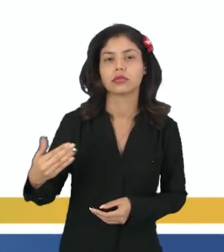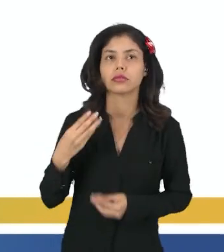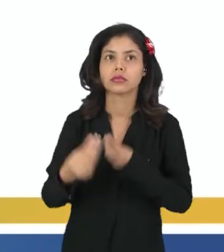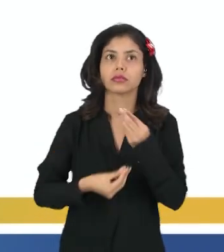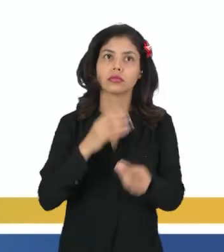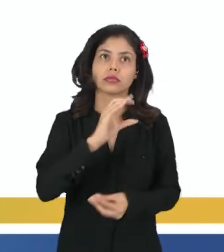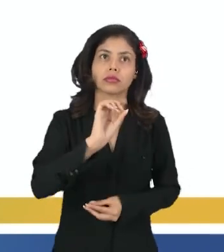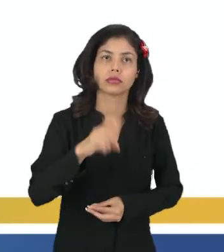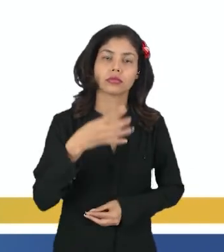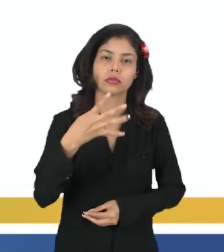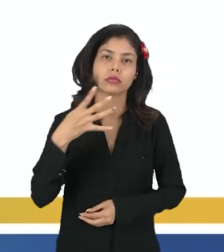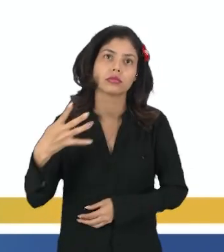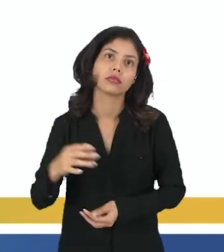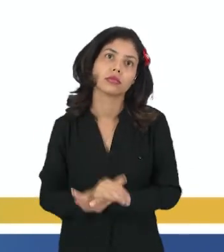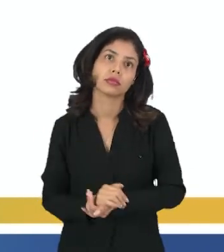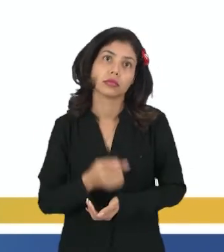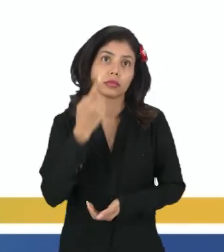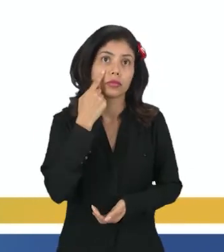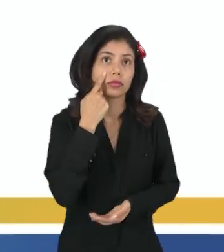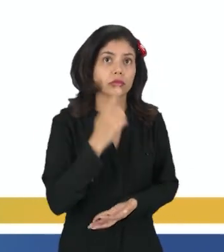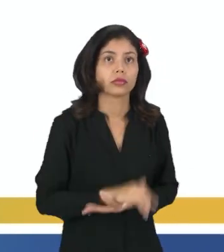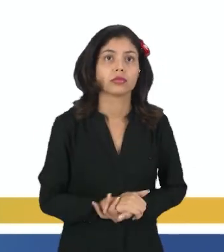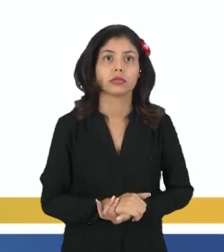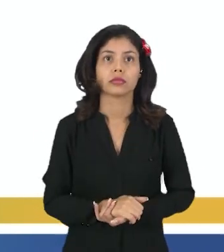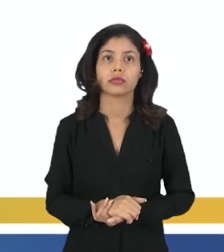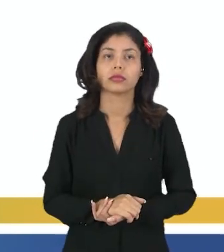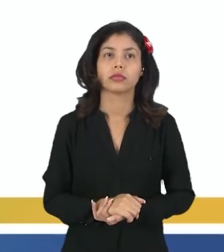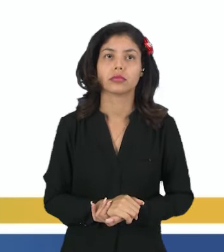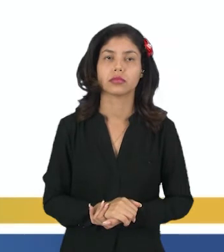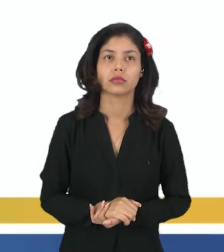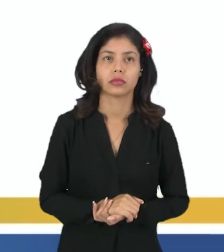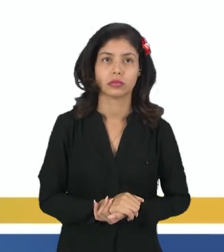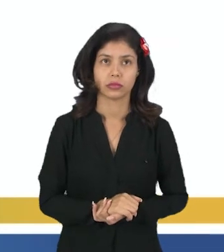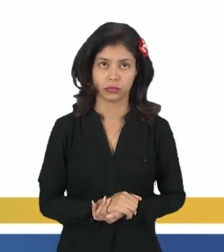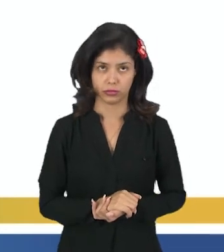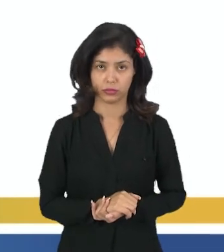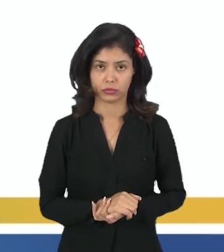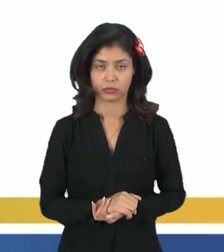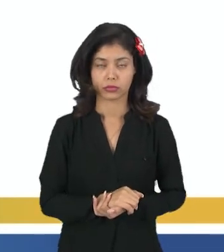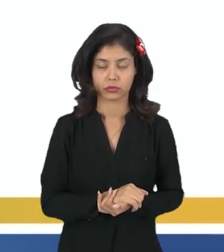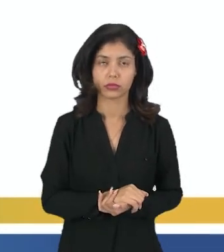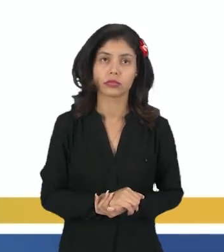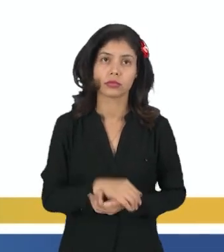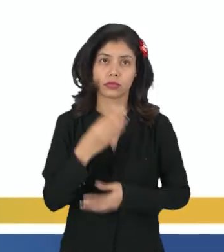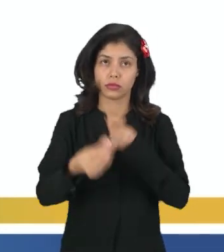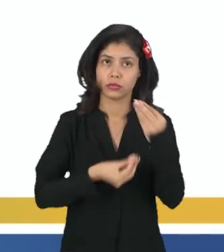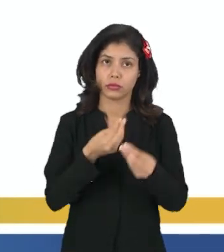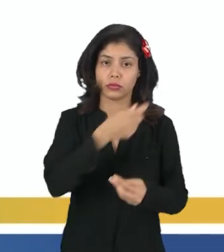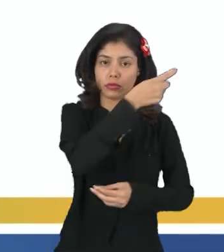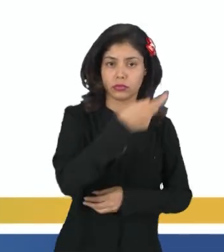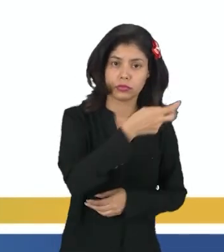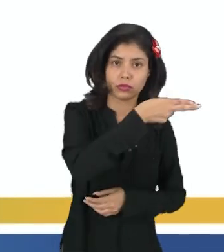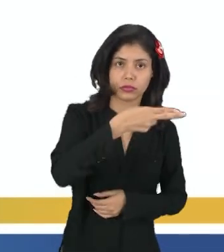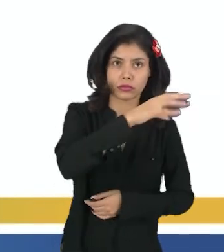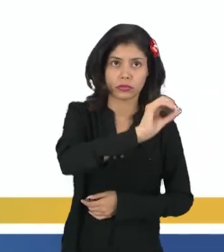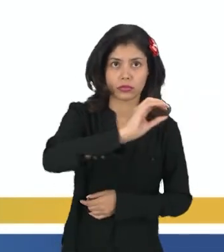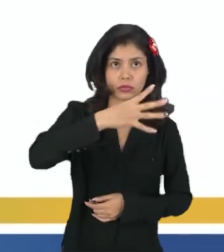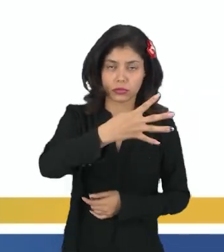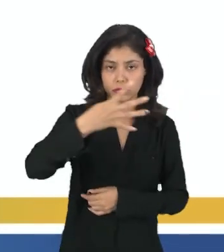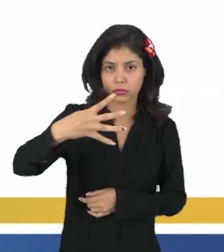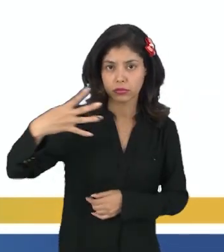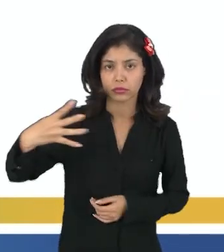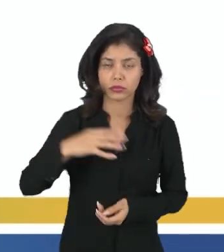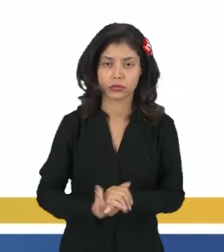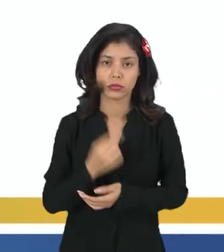quanto 0,4444 nem vai ficar x = dízima periódica como um nunca repete É o